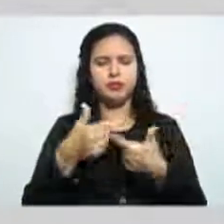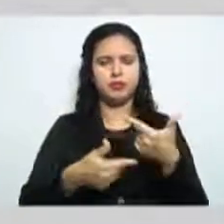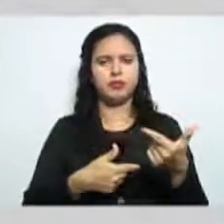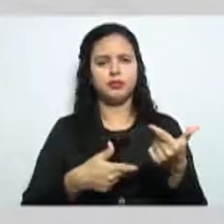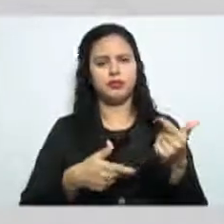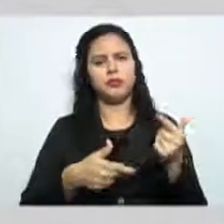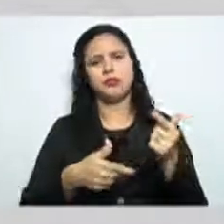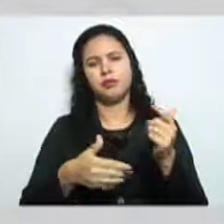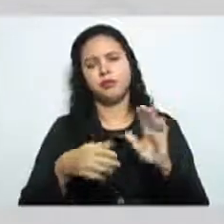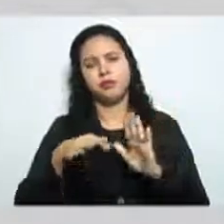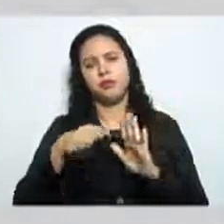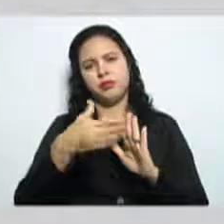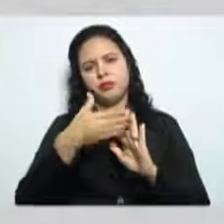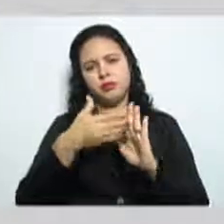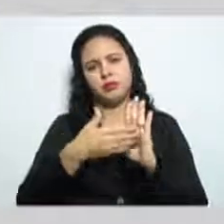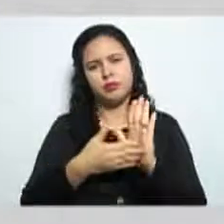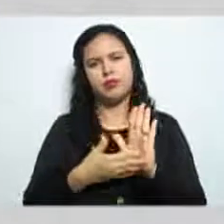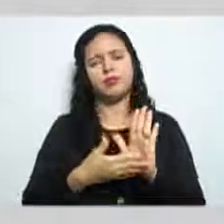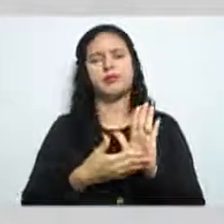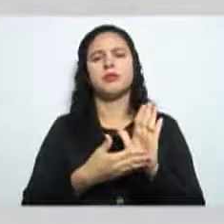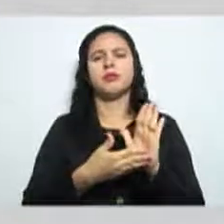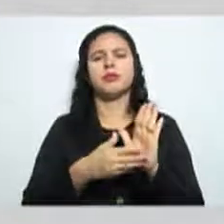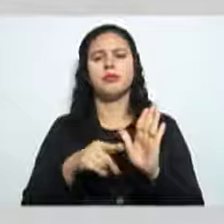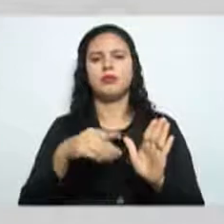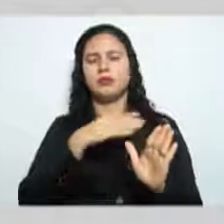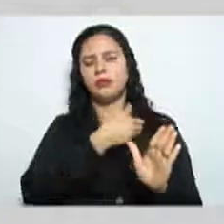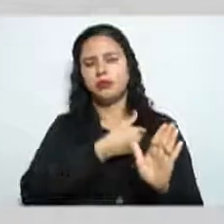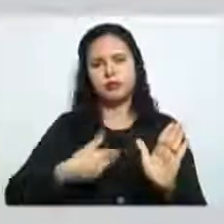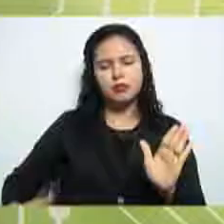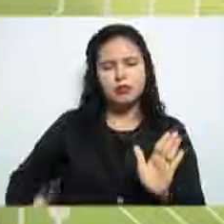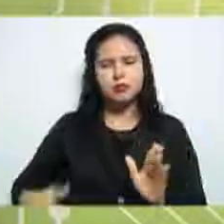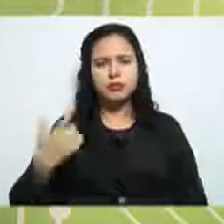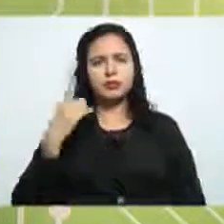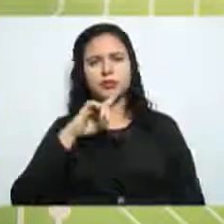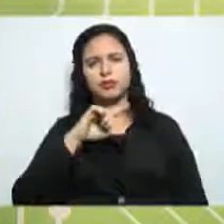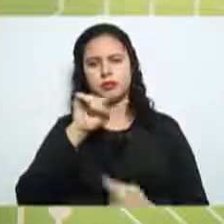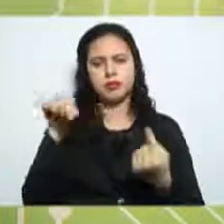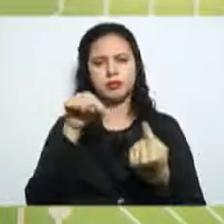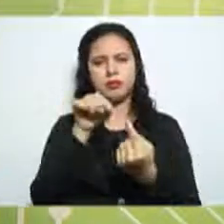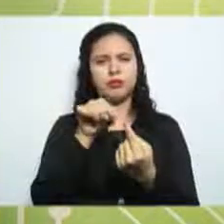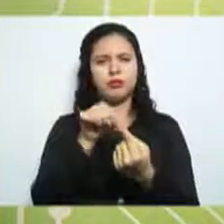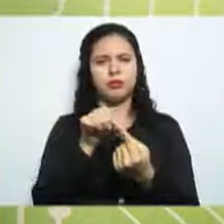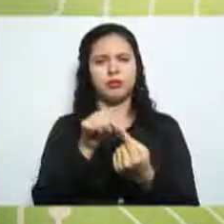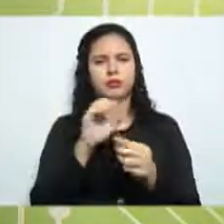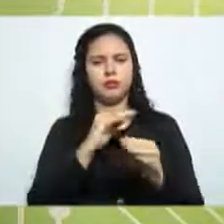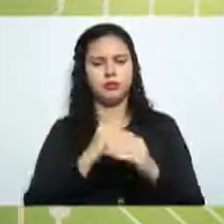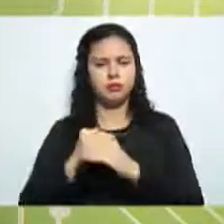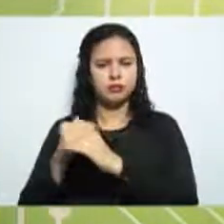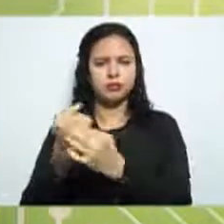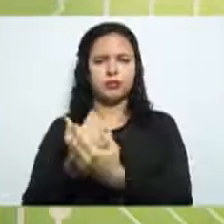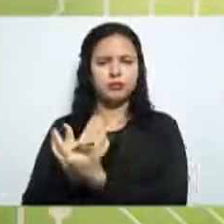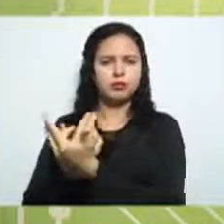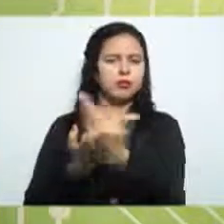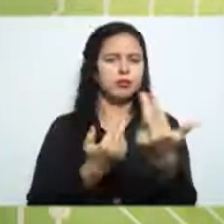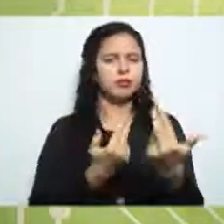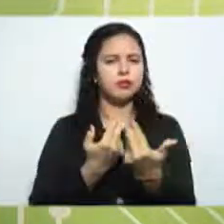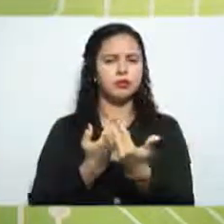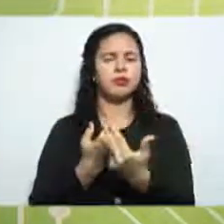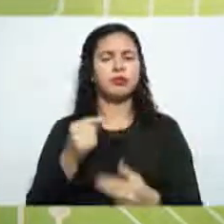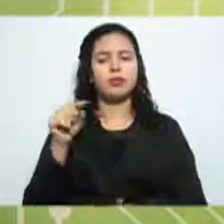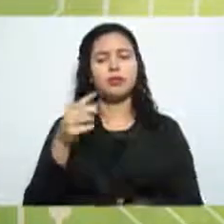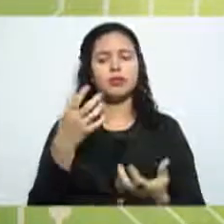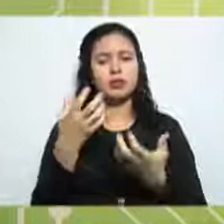do governo que buscam alcançar um resultado comum. Se você está querendo ocupar uma região do seu país que é muito